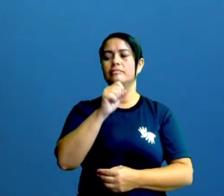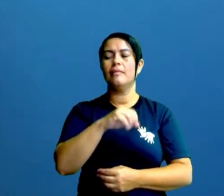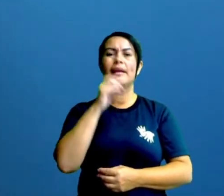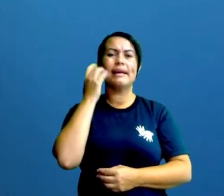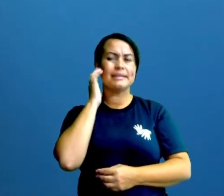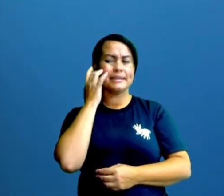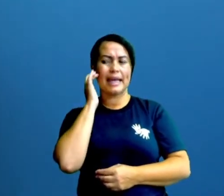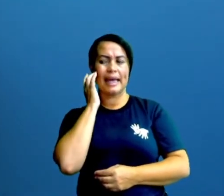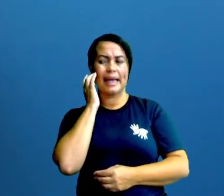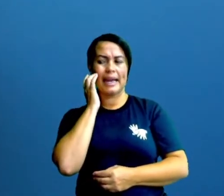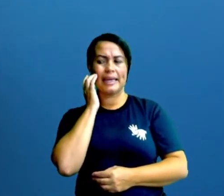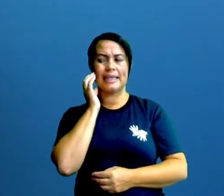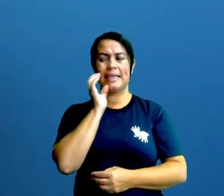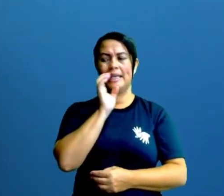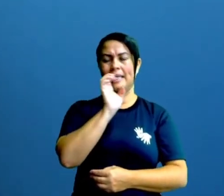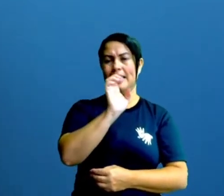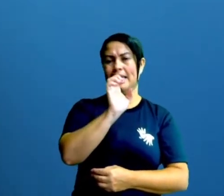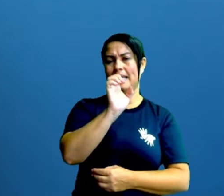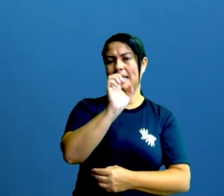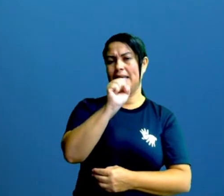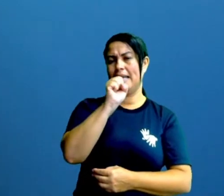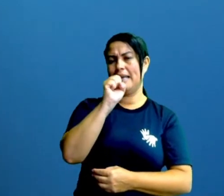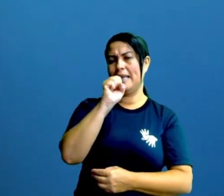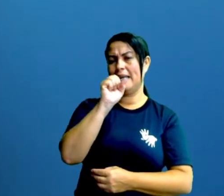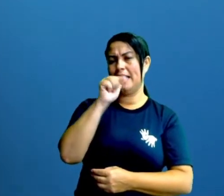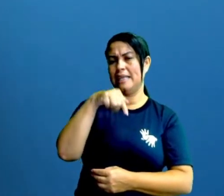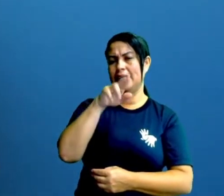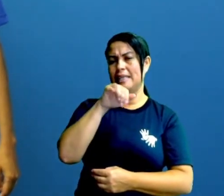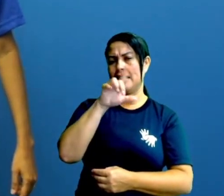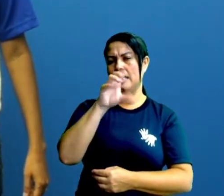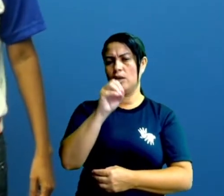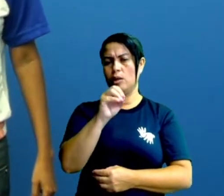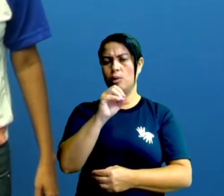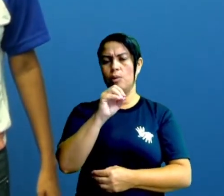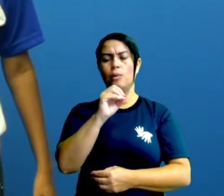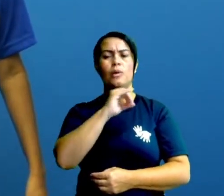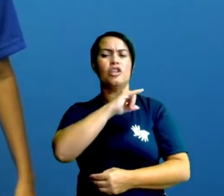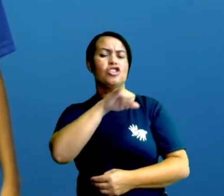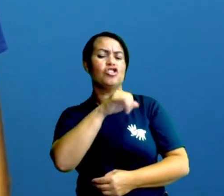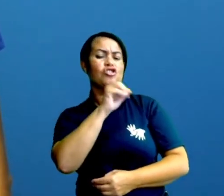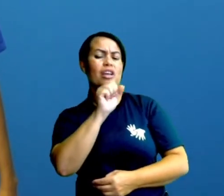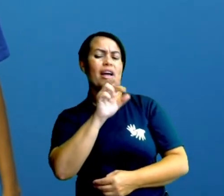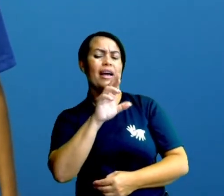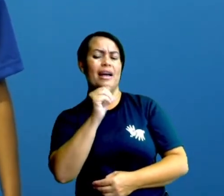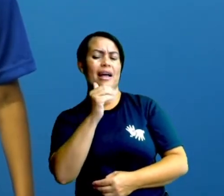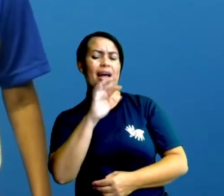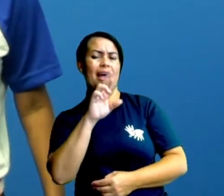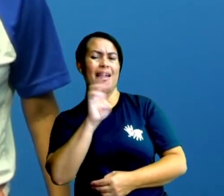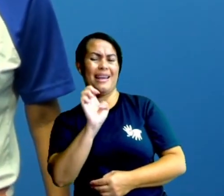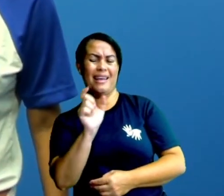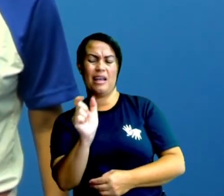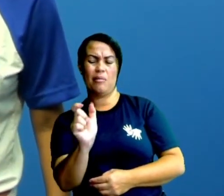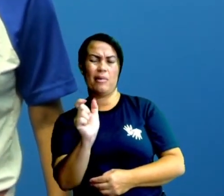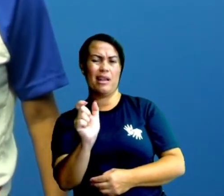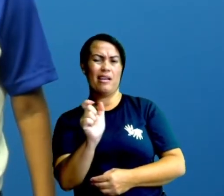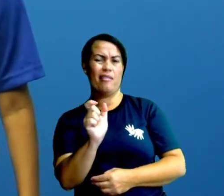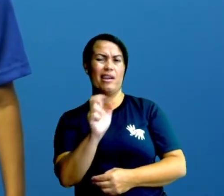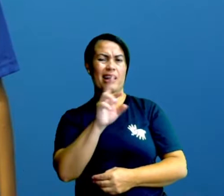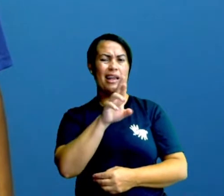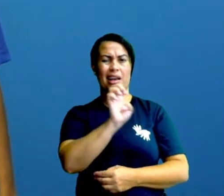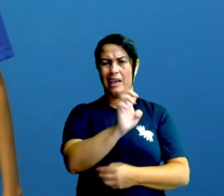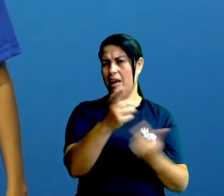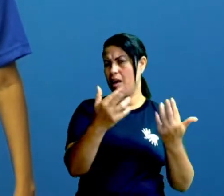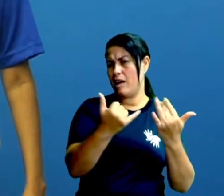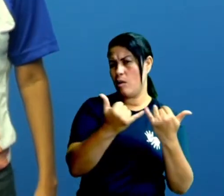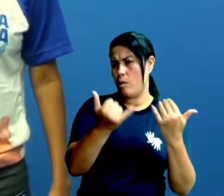será que esquilo e jacaré tem um sonzinho final igual Aparecido